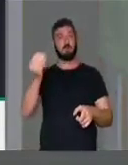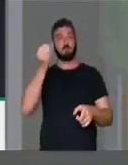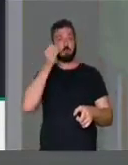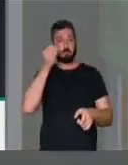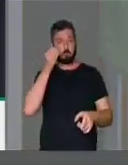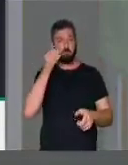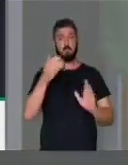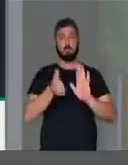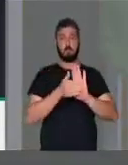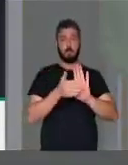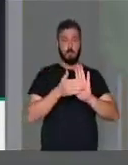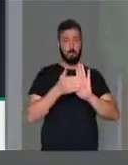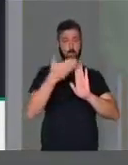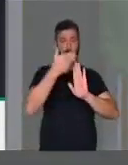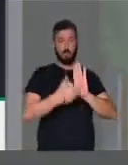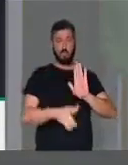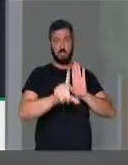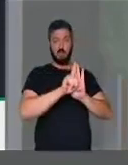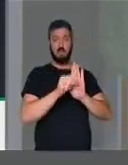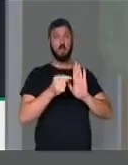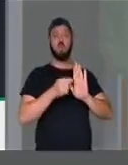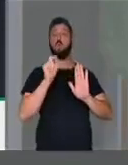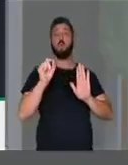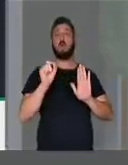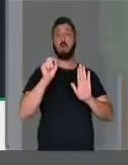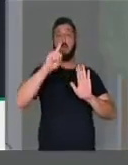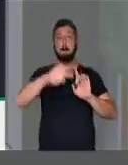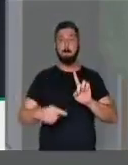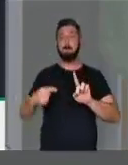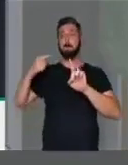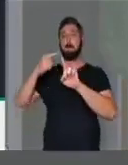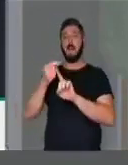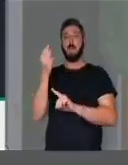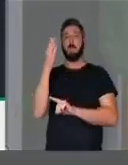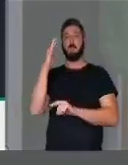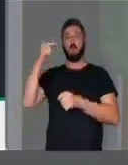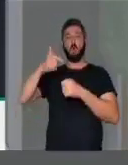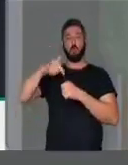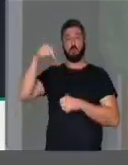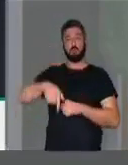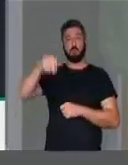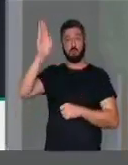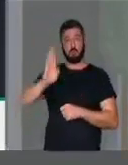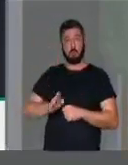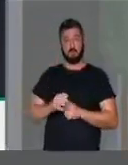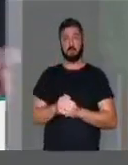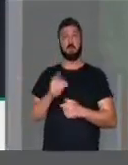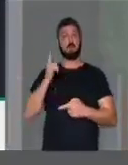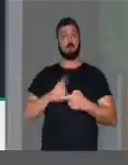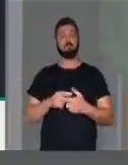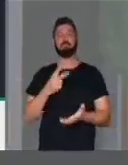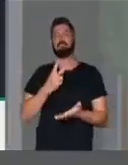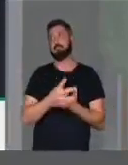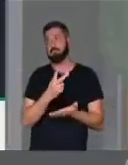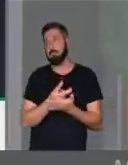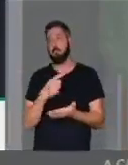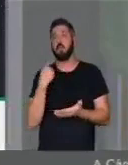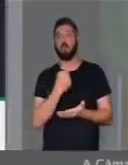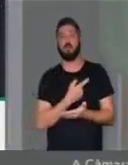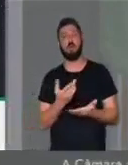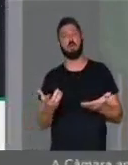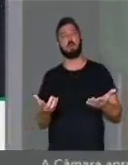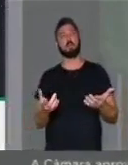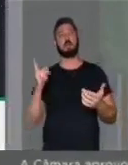da proposição apresentada, ampliar o uso de biocombustíveis em nosso país, pois apesar de